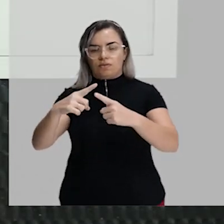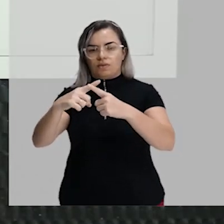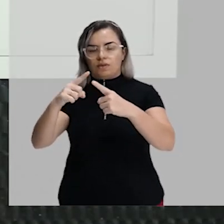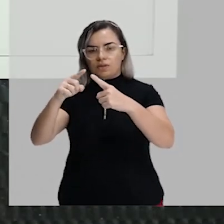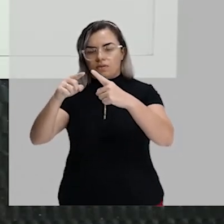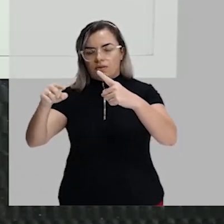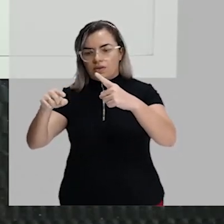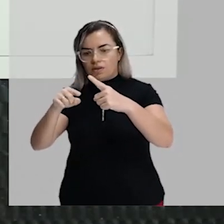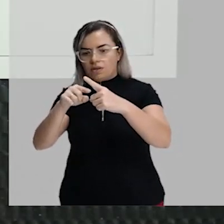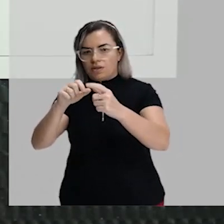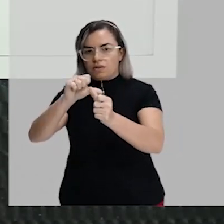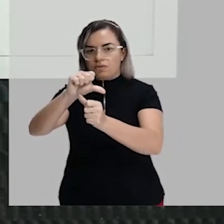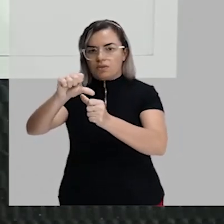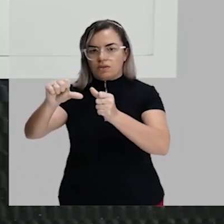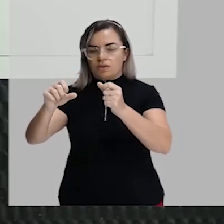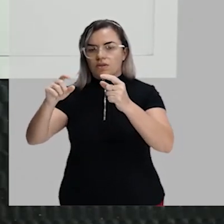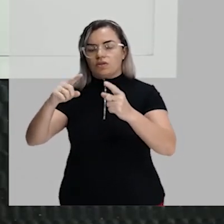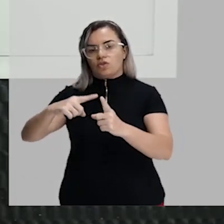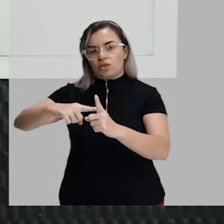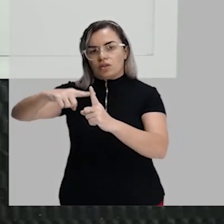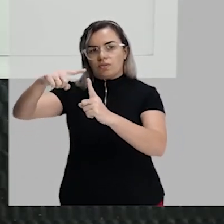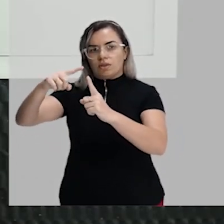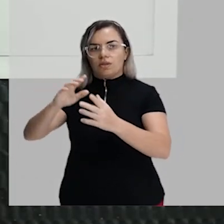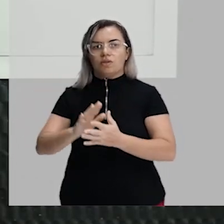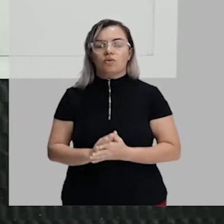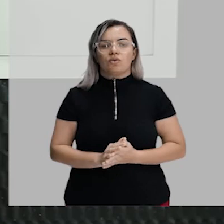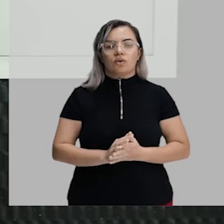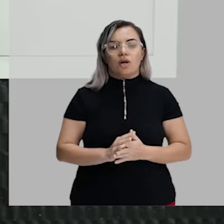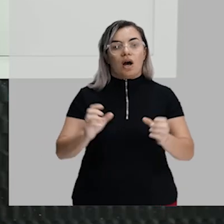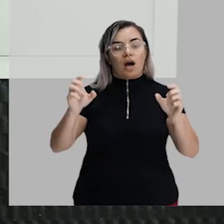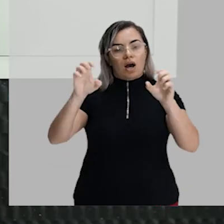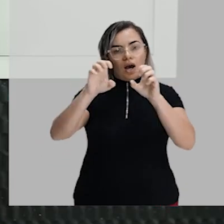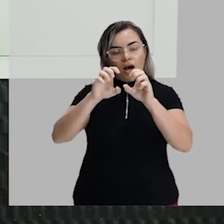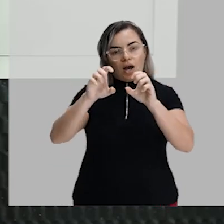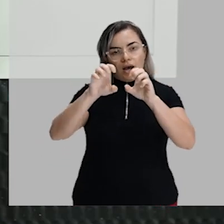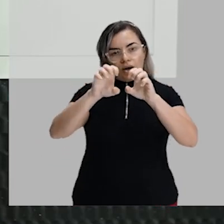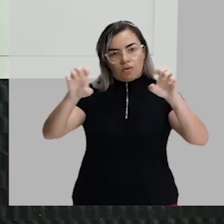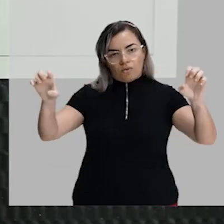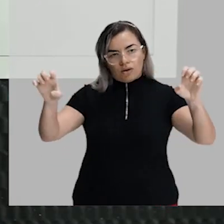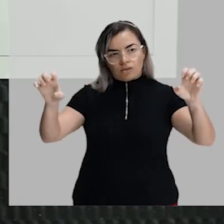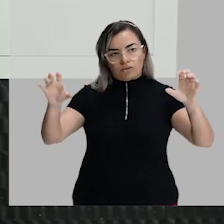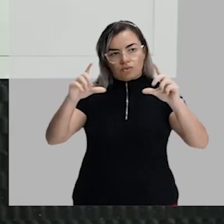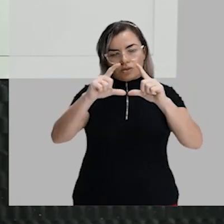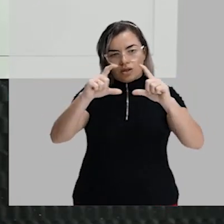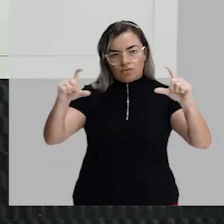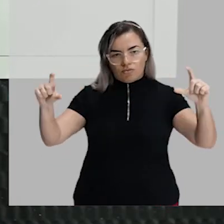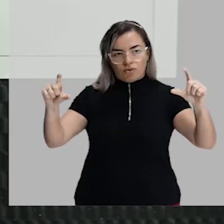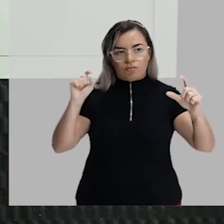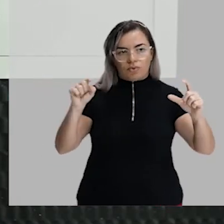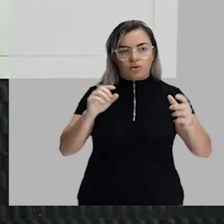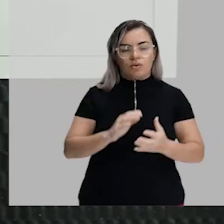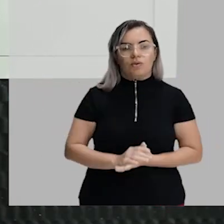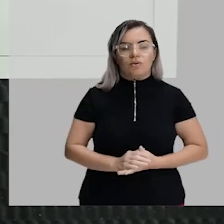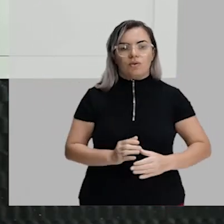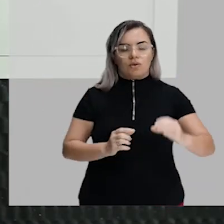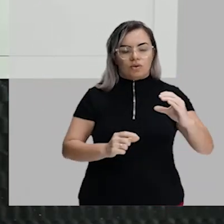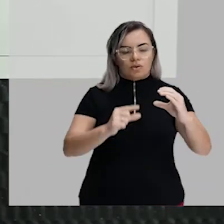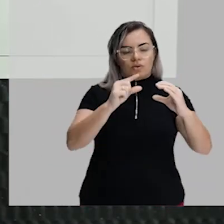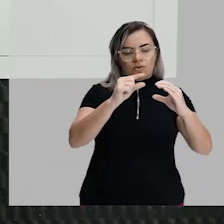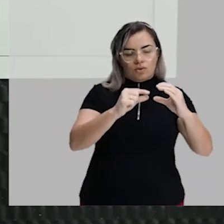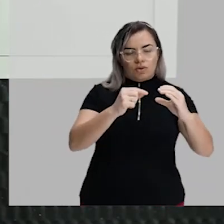temperatura, né? Então, o calor específico vai ser igual ao quê? Ó? A quantidade de